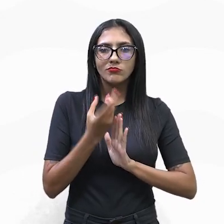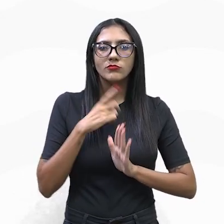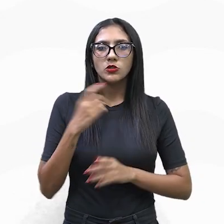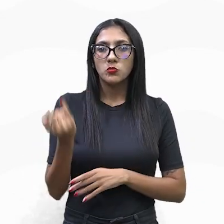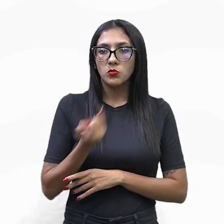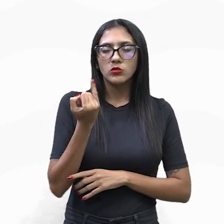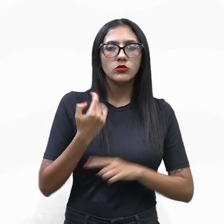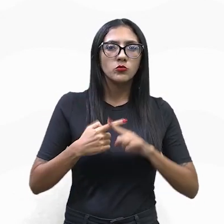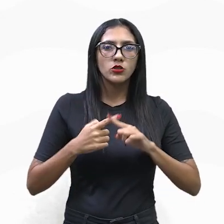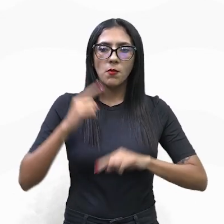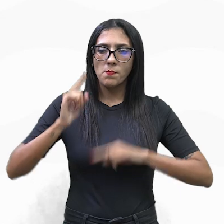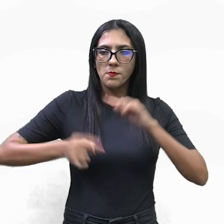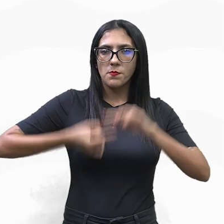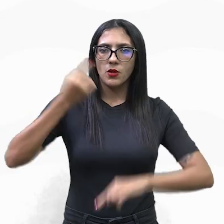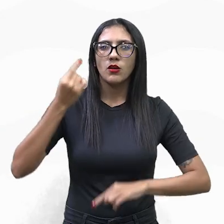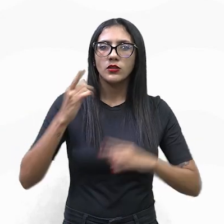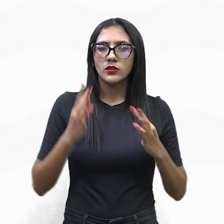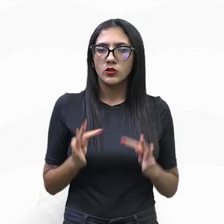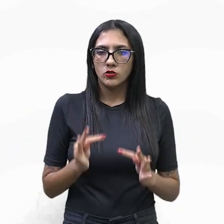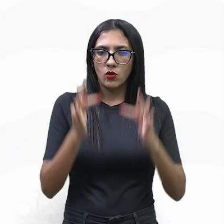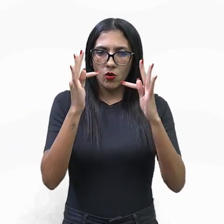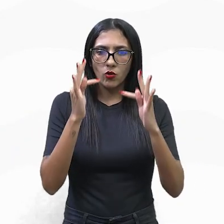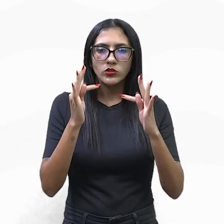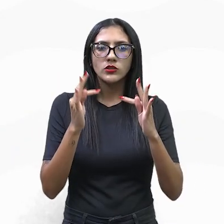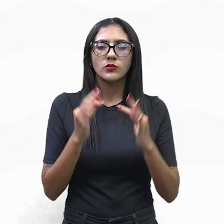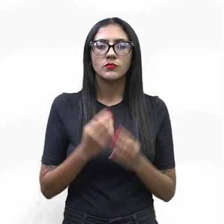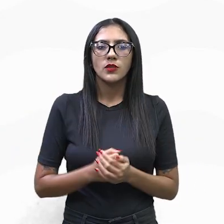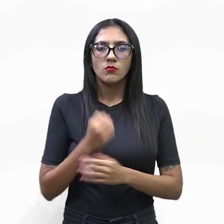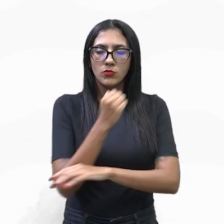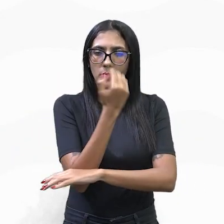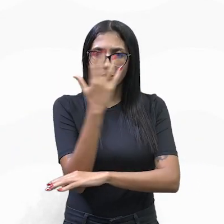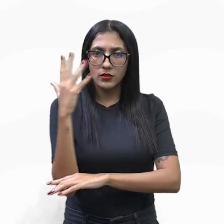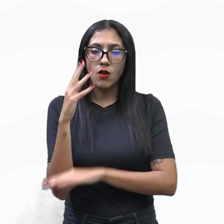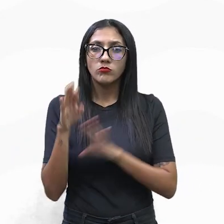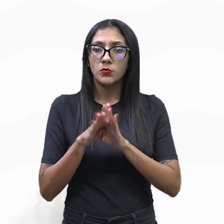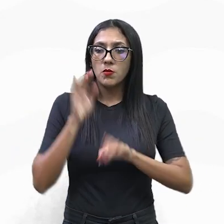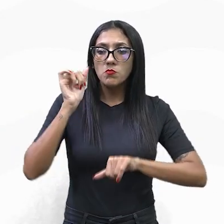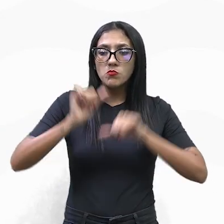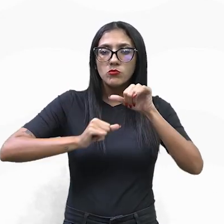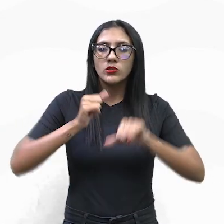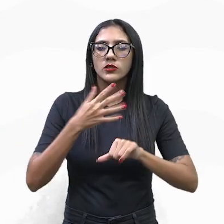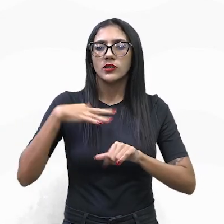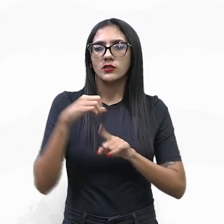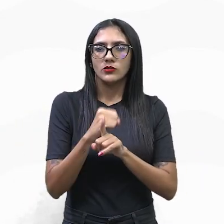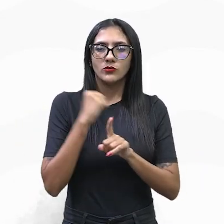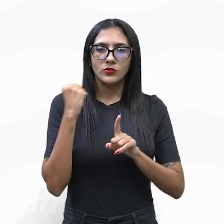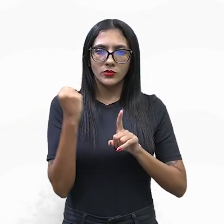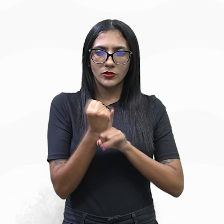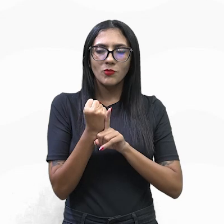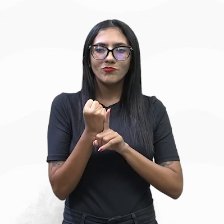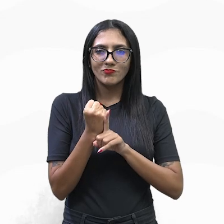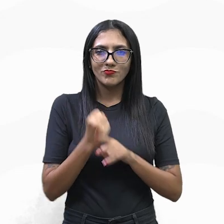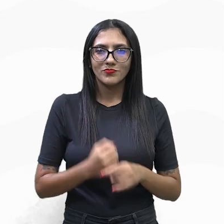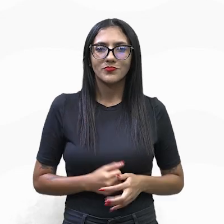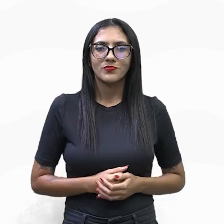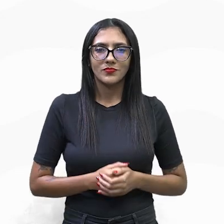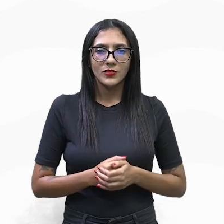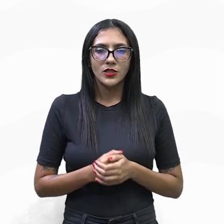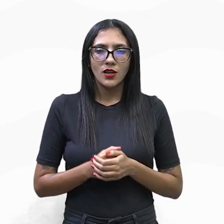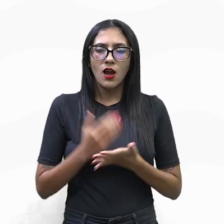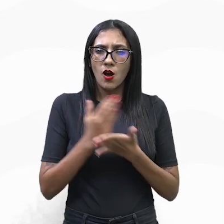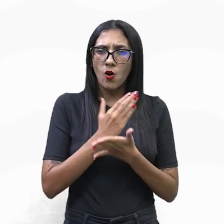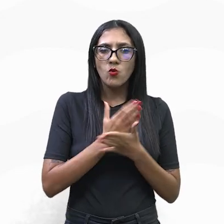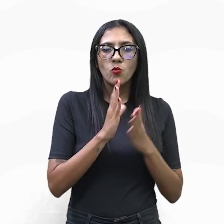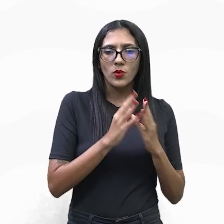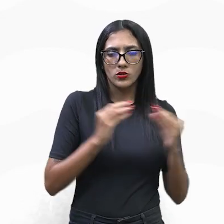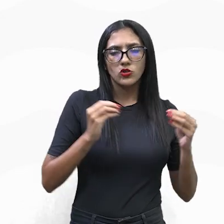mudanças tecnológicas, ambientais e sociais. Então, não está só sumindo, também está surgindo aí. E as